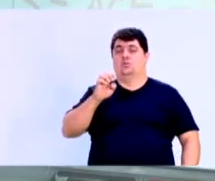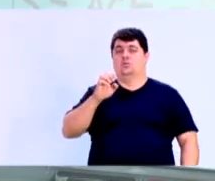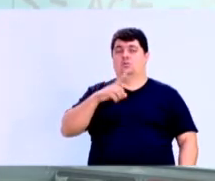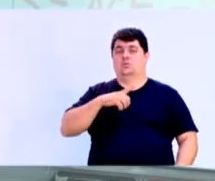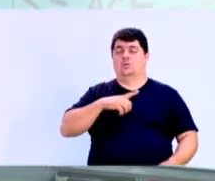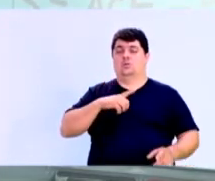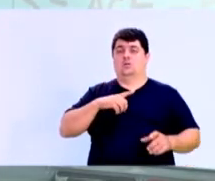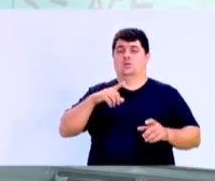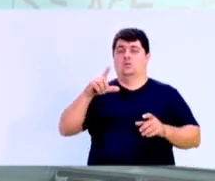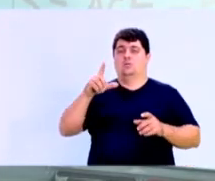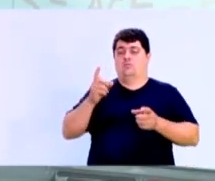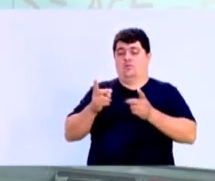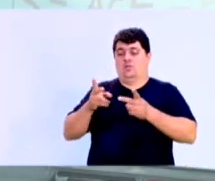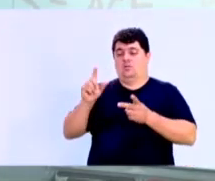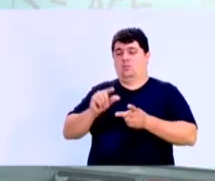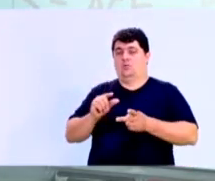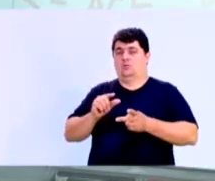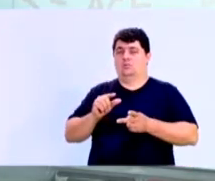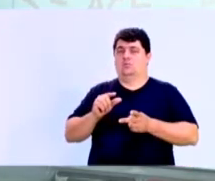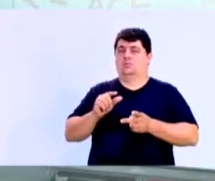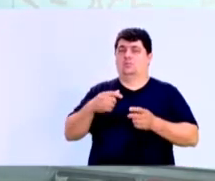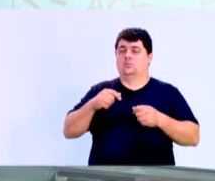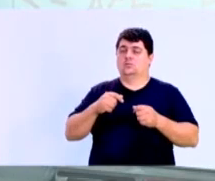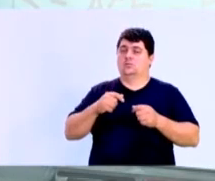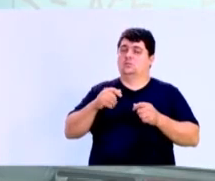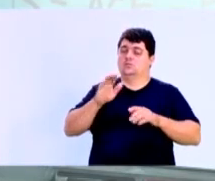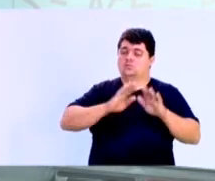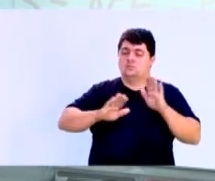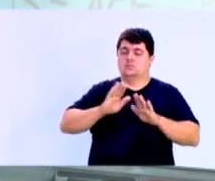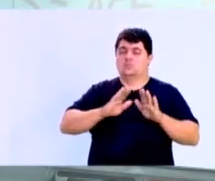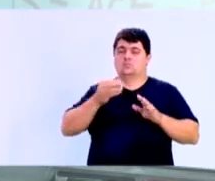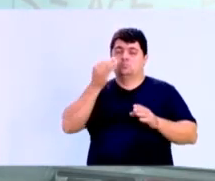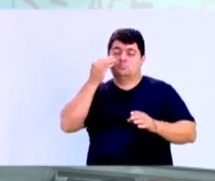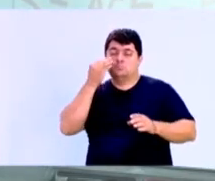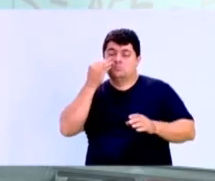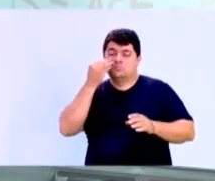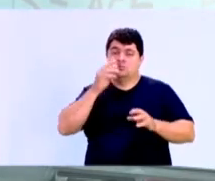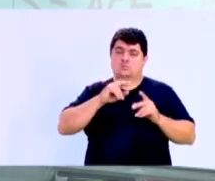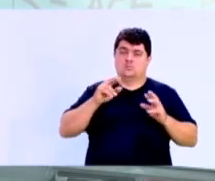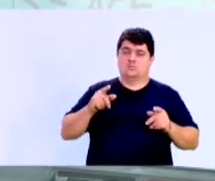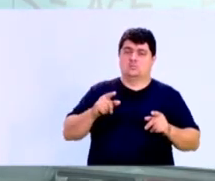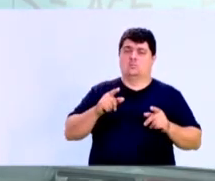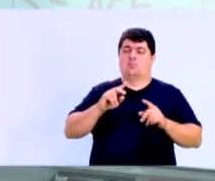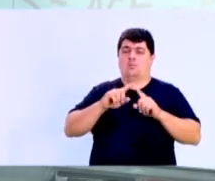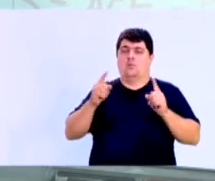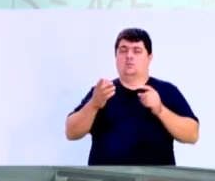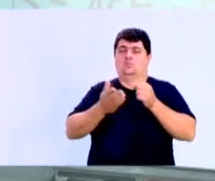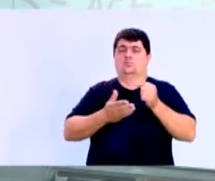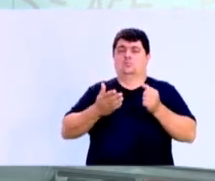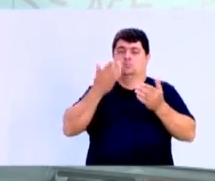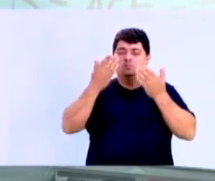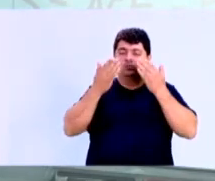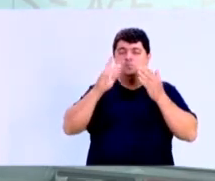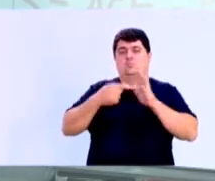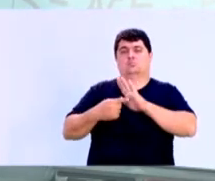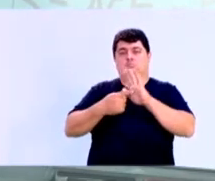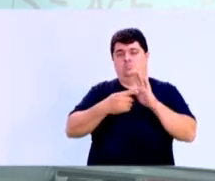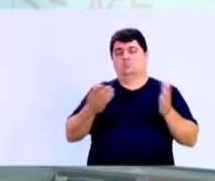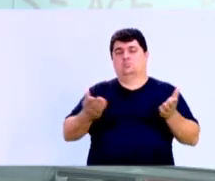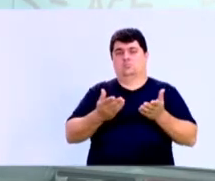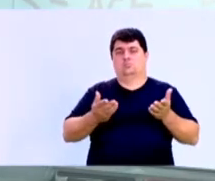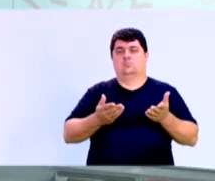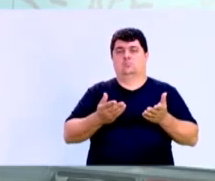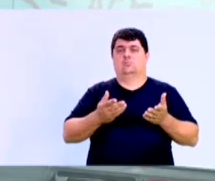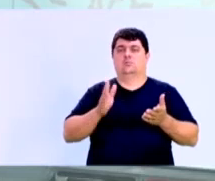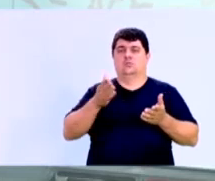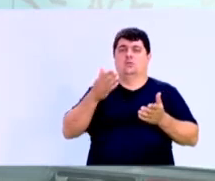diminuo as minhas vendas. Então a gente tem várias vertentes para ser trabalhada, mas a base de análise está sendo apresentada para vocês. Então a